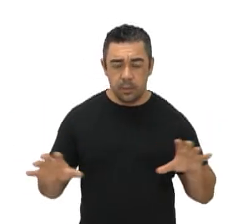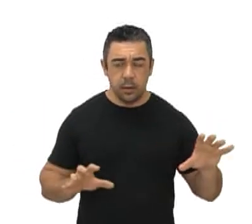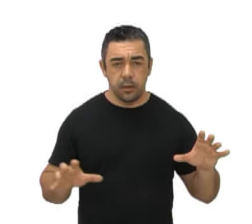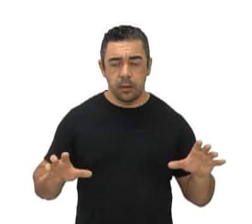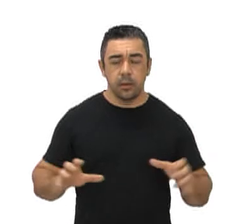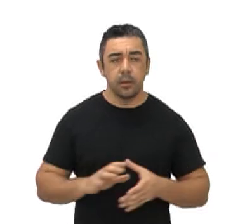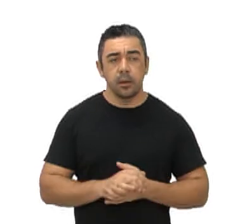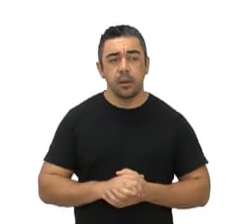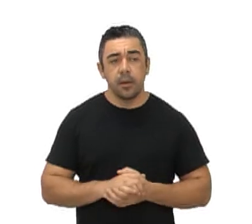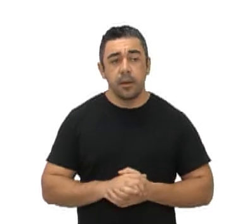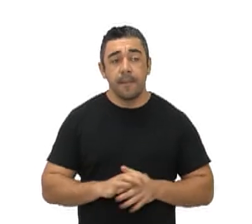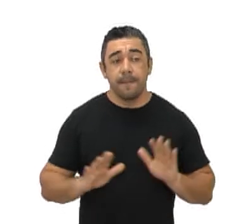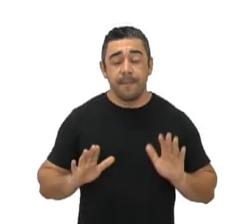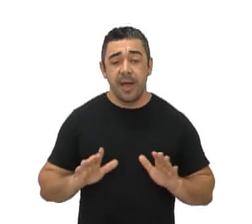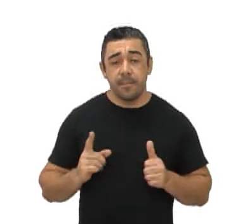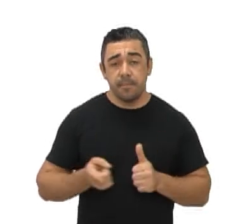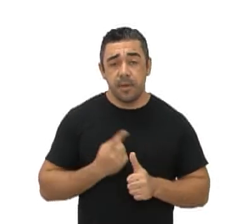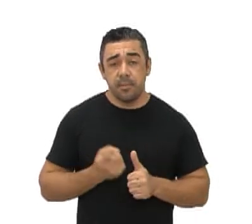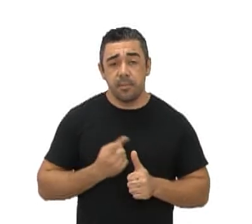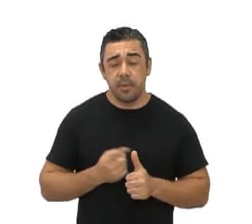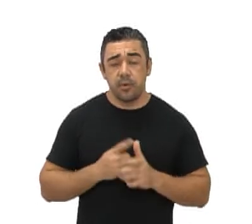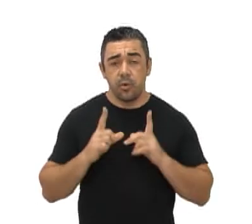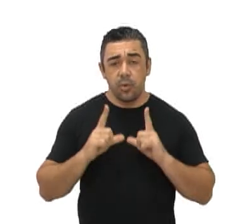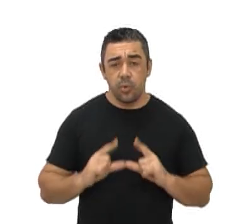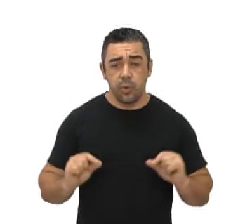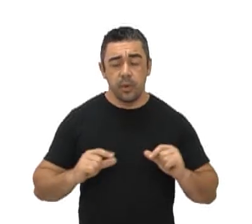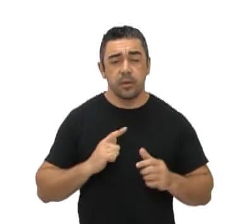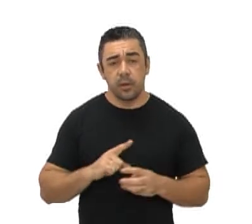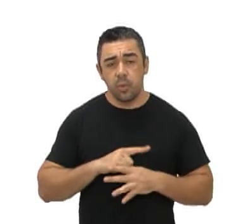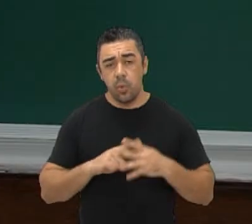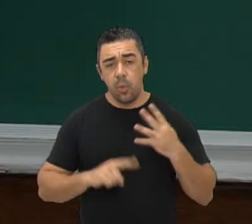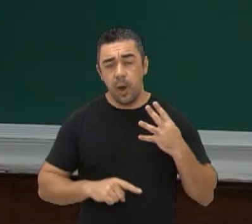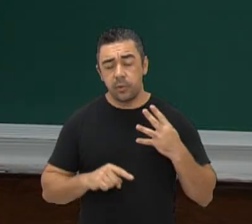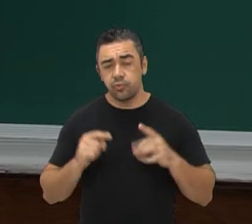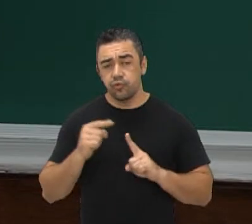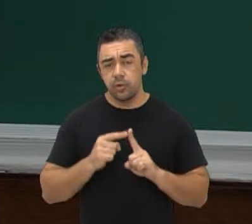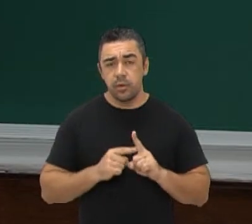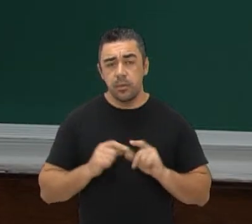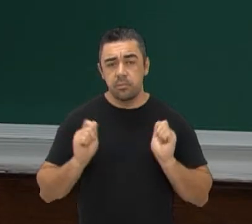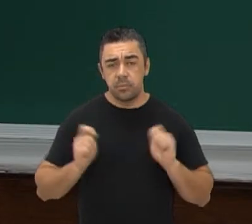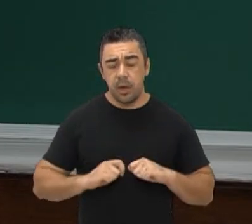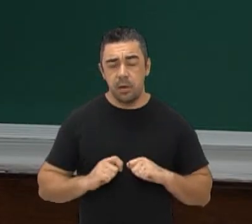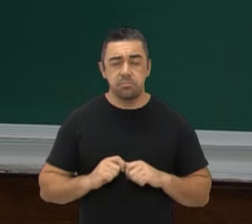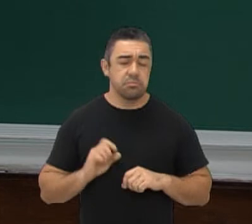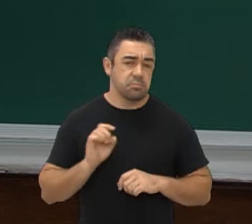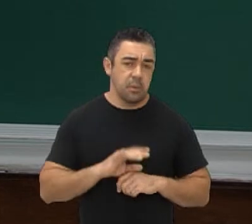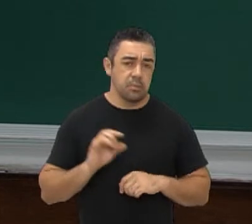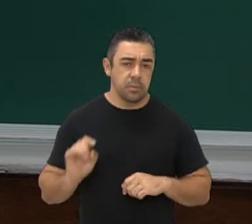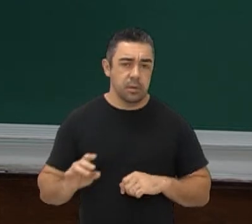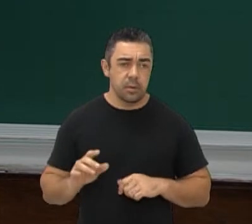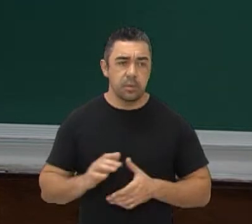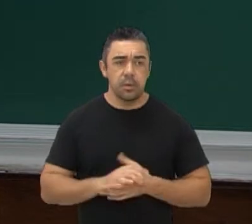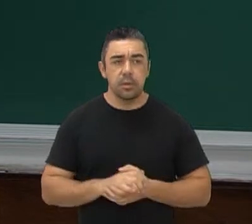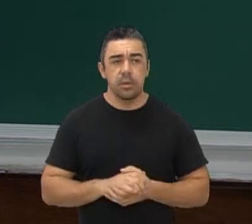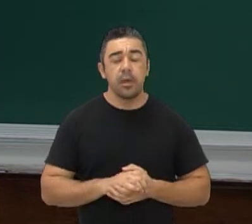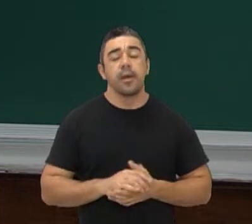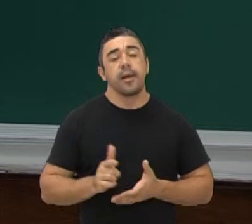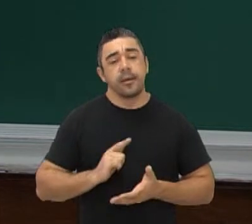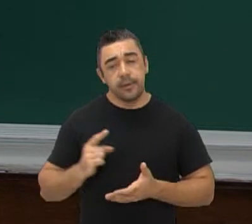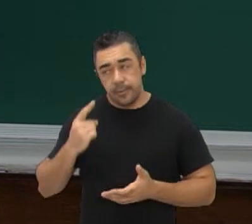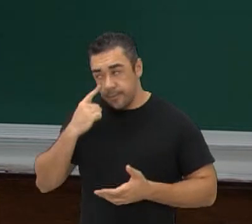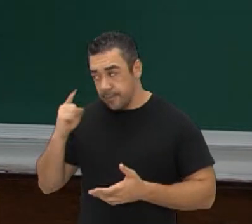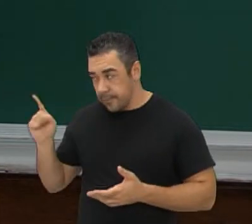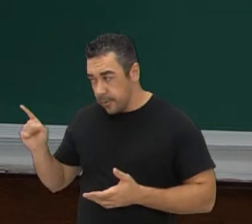sinal oposto. Mas quem que vai descarregar primeiro, sendo que eu tenho quatro opções aqui e posso descarregar um só em cada polo? Aí eu tenho